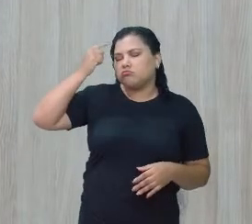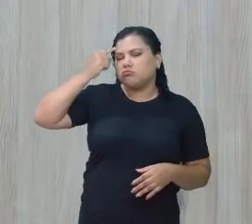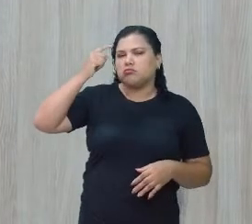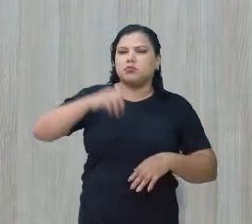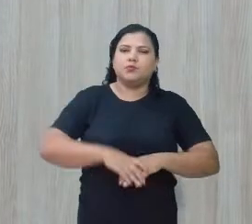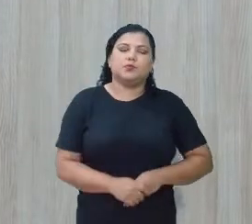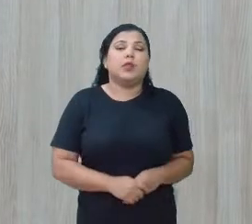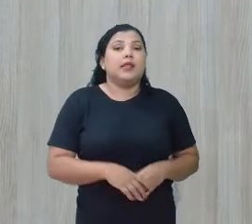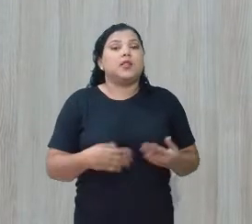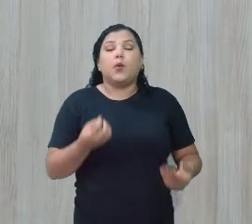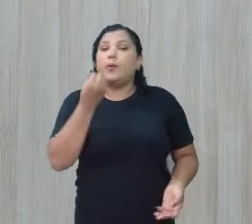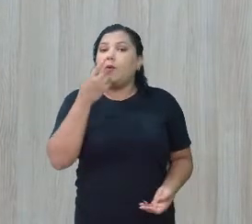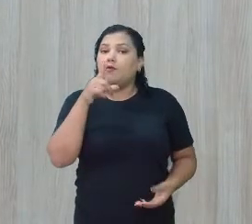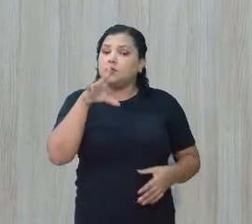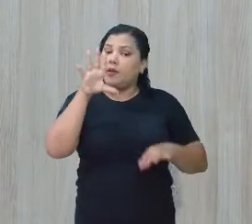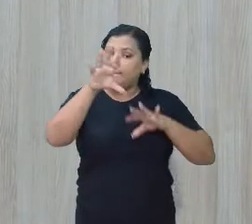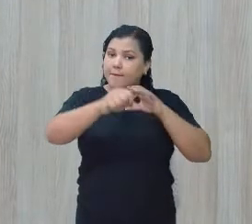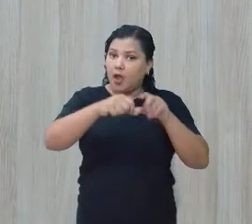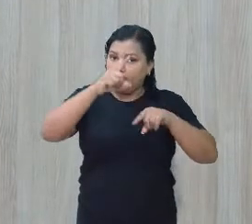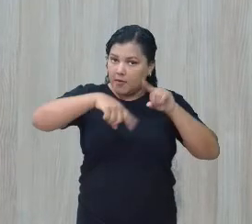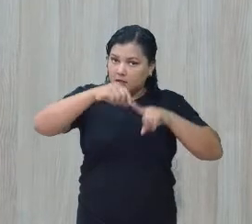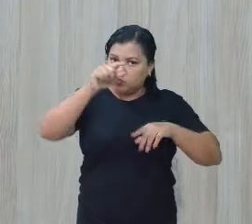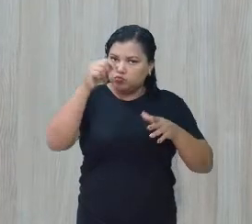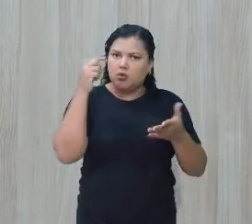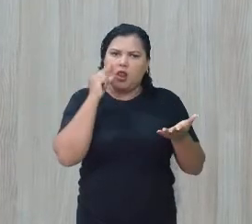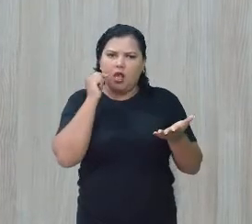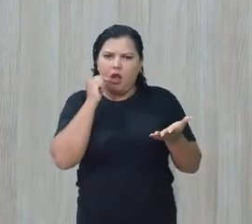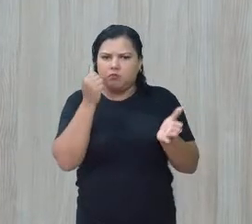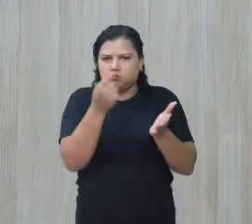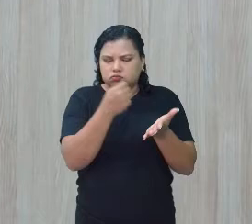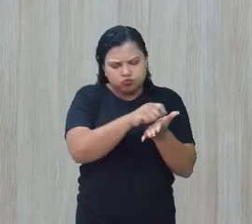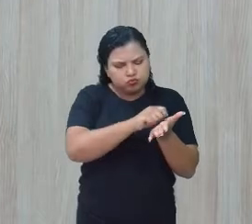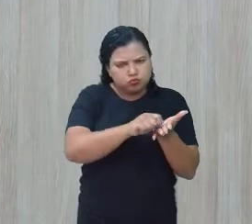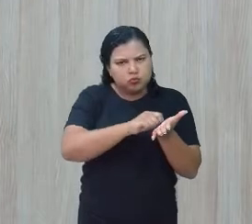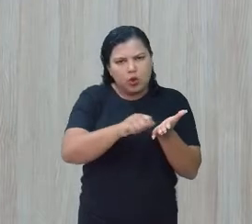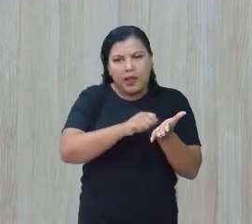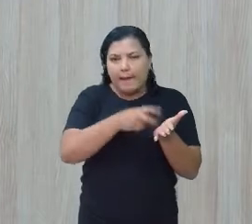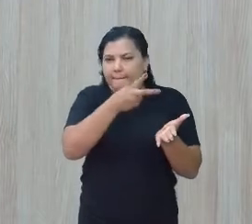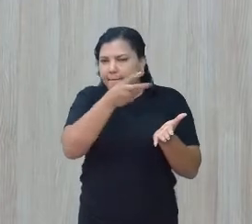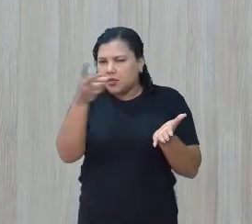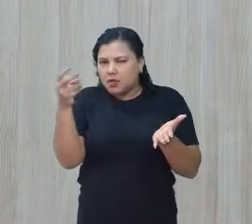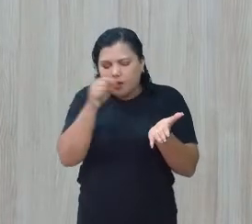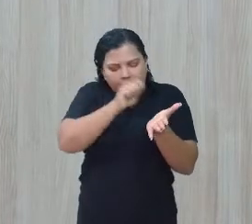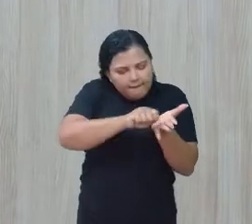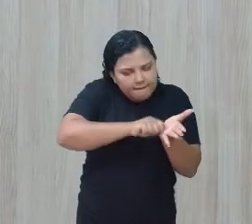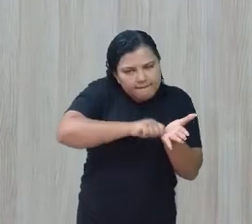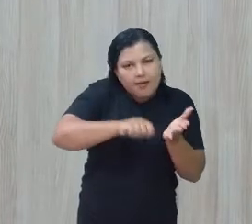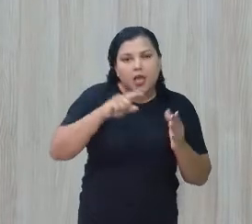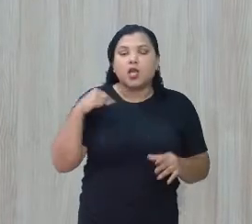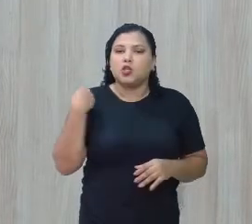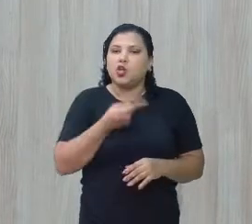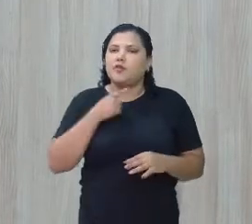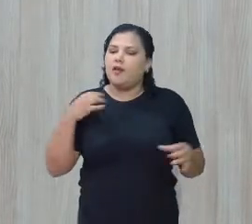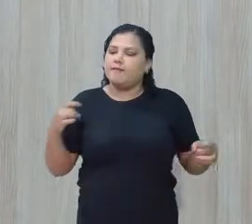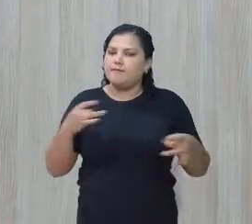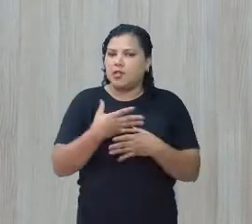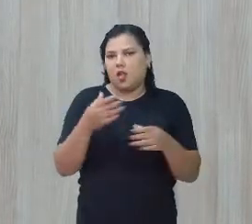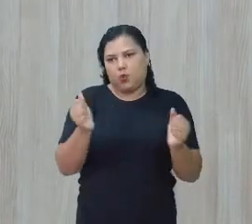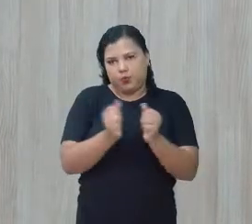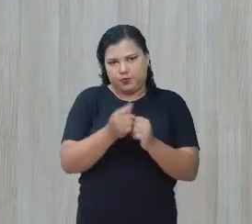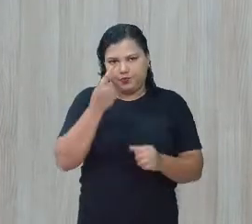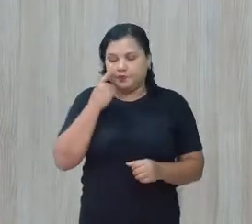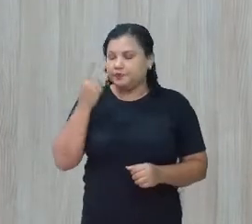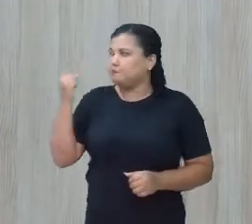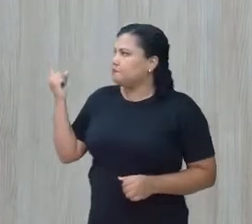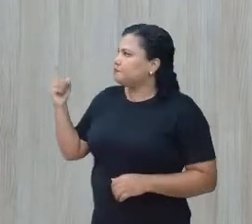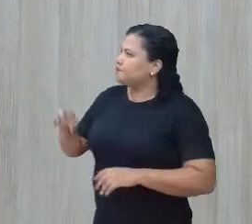aí seu caderno e seu lápis para fazer as anotações dessas coisas que a gente vai percebendo e a gente vai concluindo junto, tá bom? Você sabe o